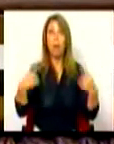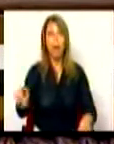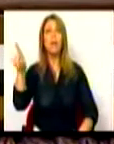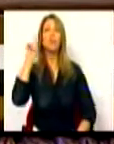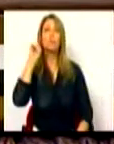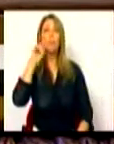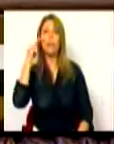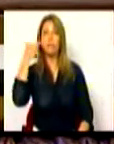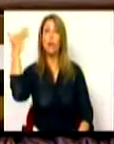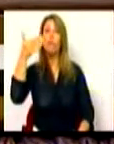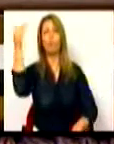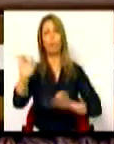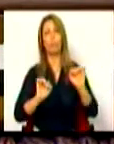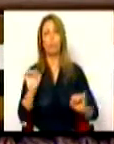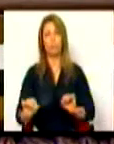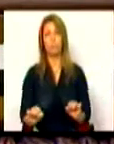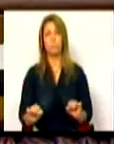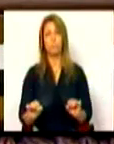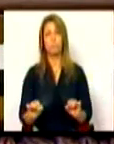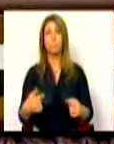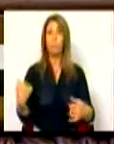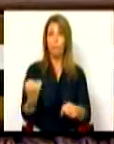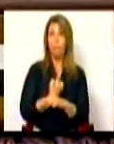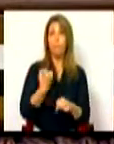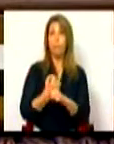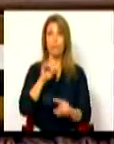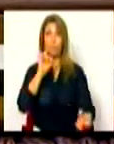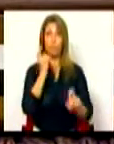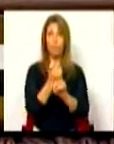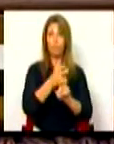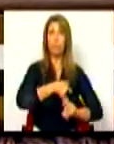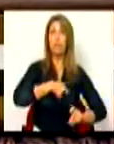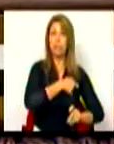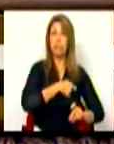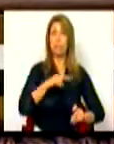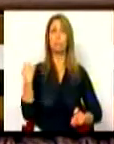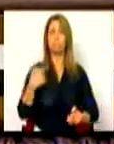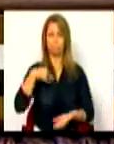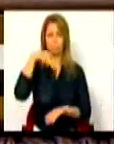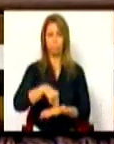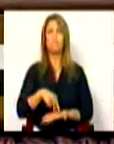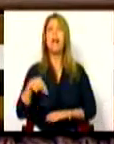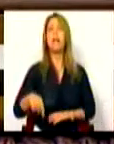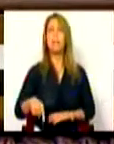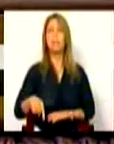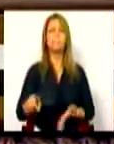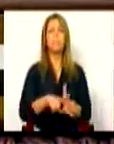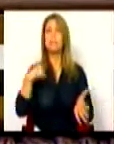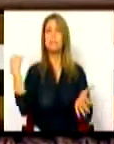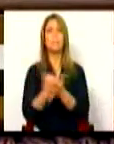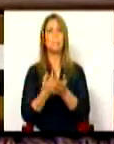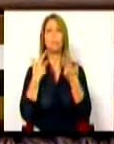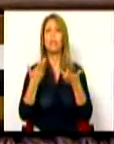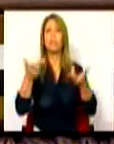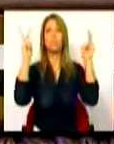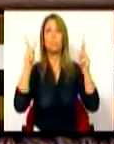segurança o seu futuro. Para a função de fiscalização, cá estaremos, sempre disponíveis,